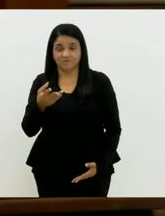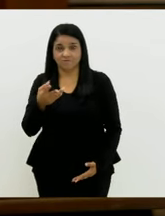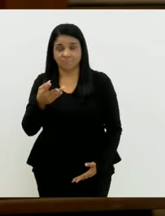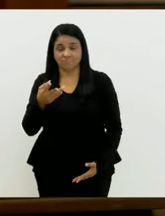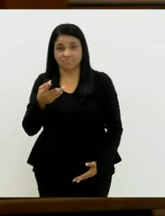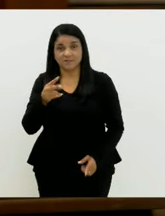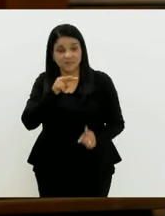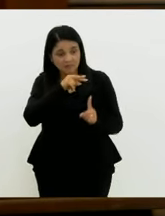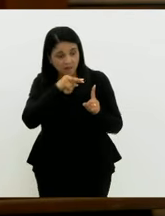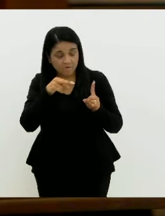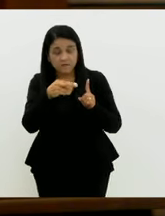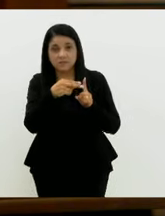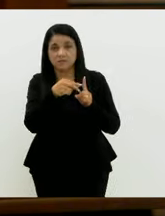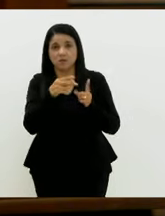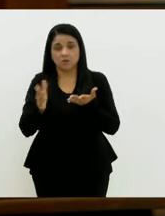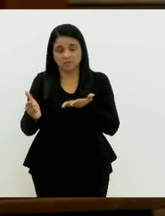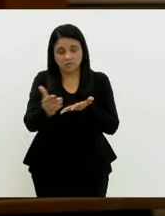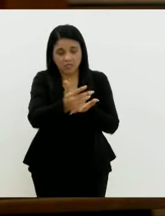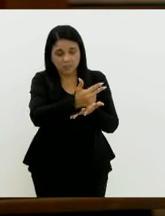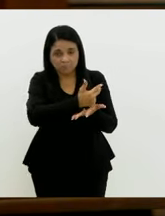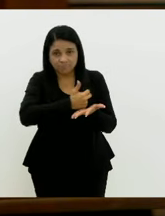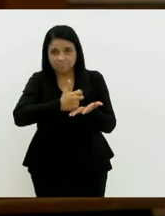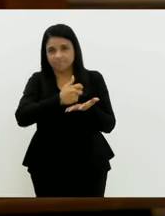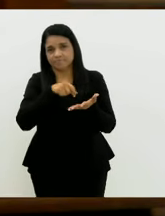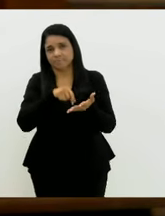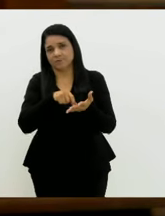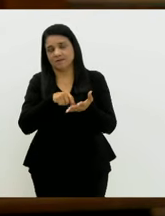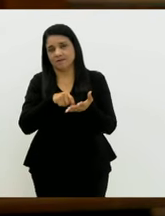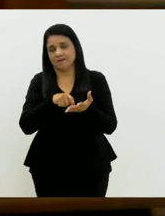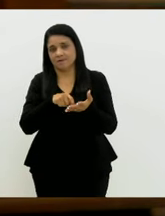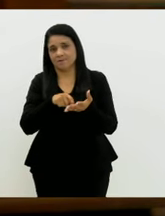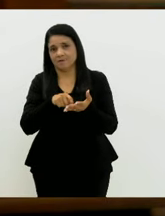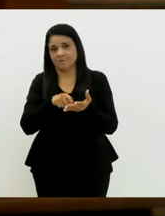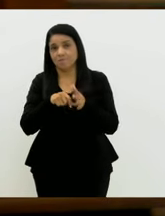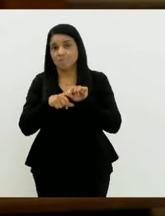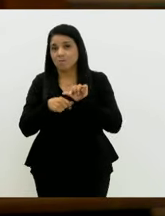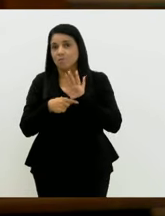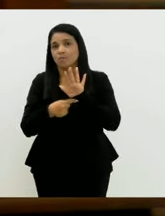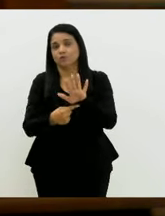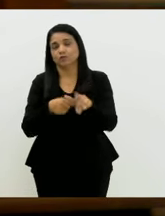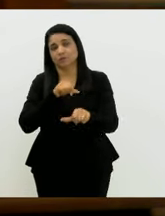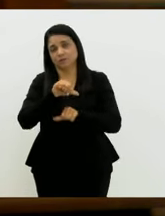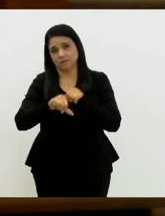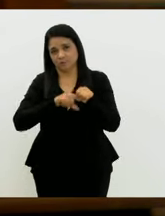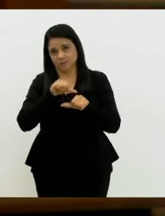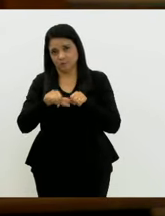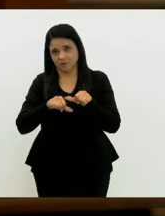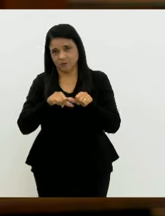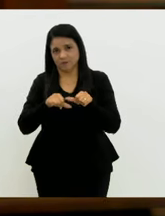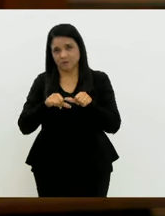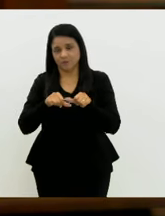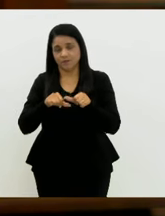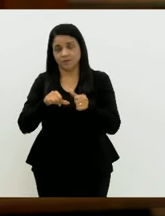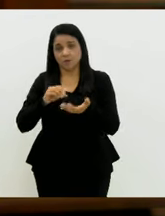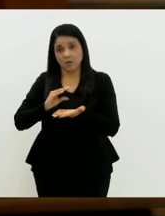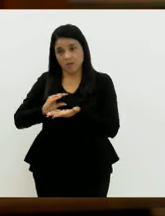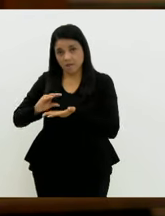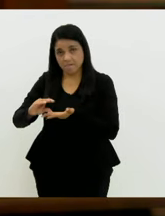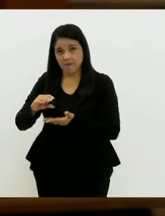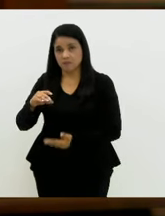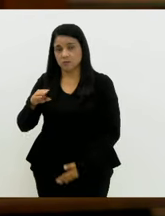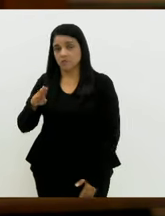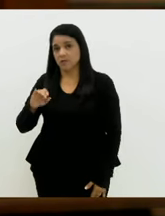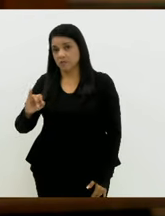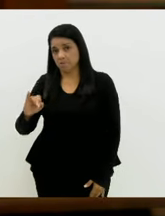reforma tributária está trazendo. Porque os repasses do IBS, deputada